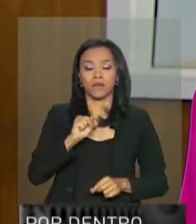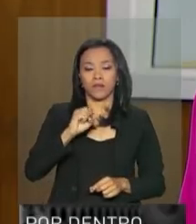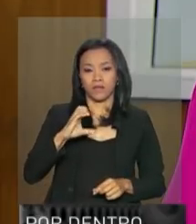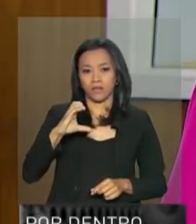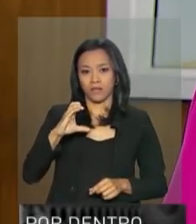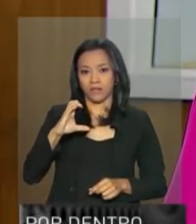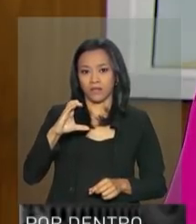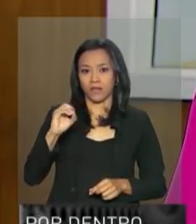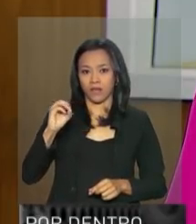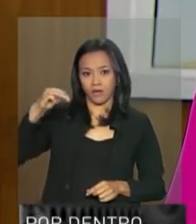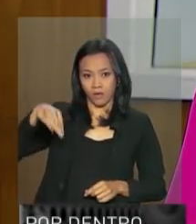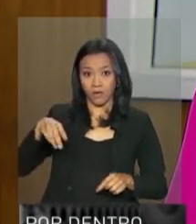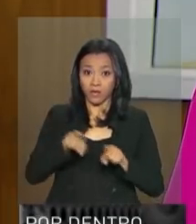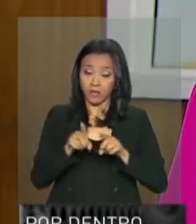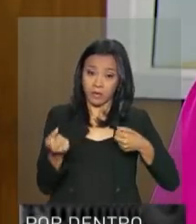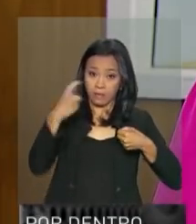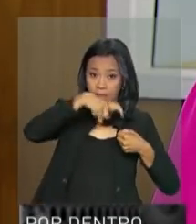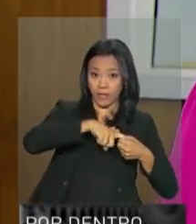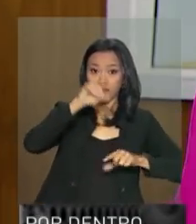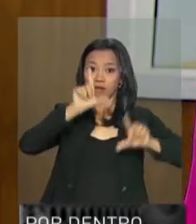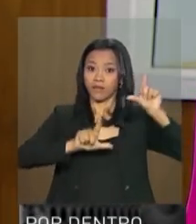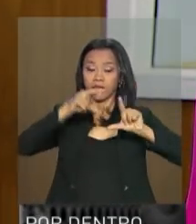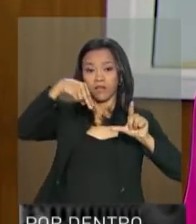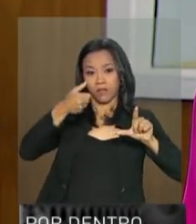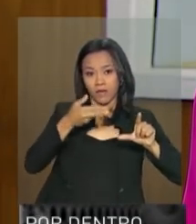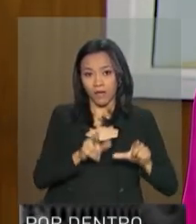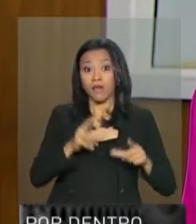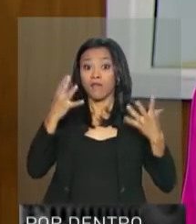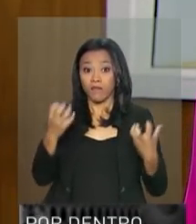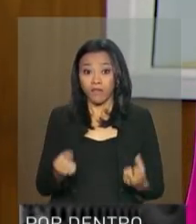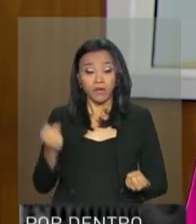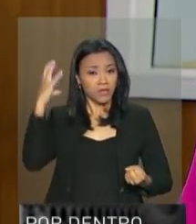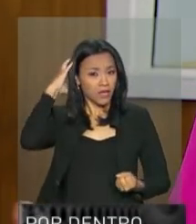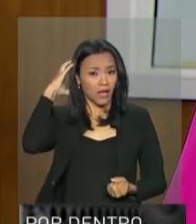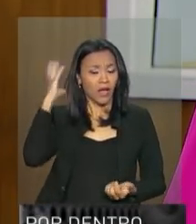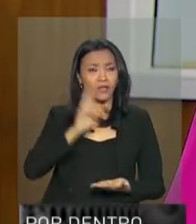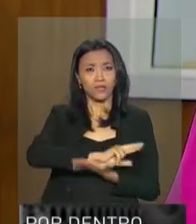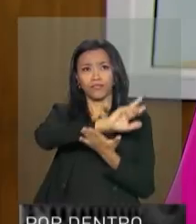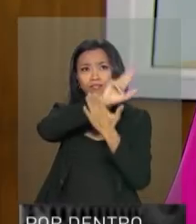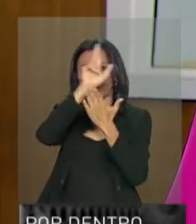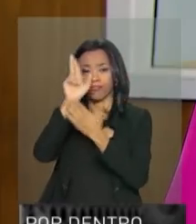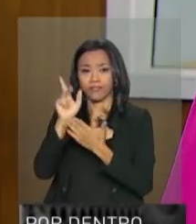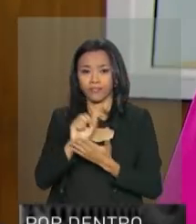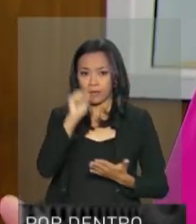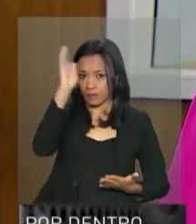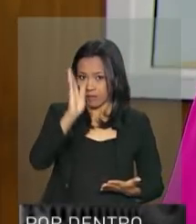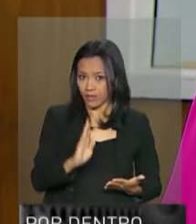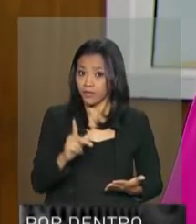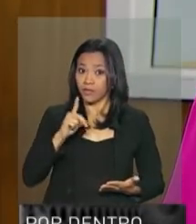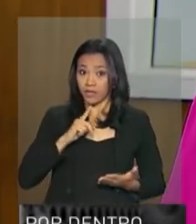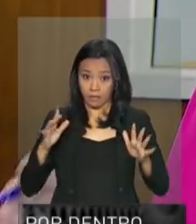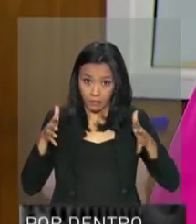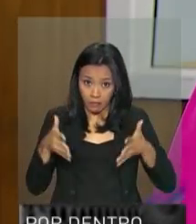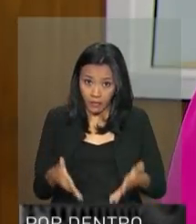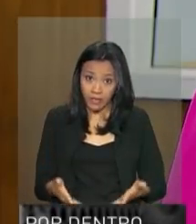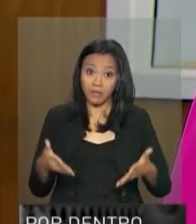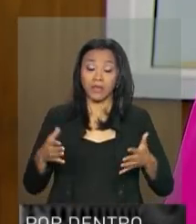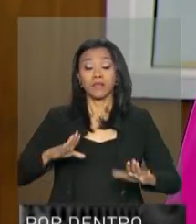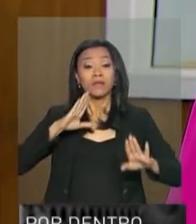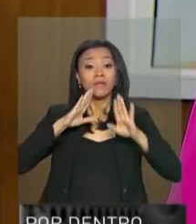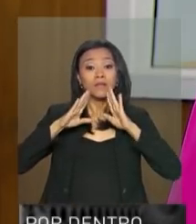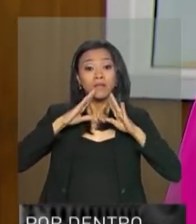da República, em parceria com a NBR. Nós vamos conversar com emissoras de rádio de todo o país e também teremos a participação das redes sociais. E